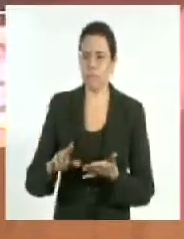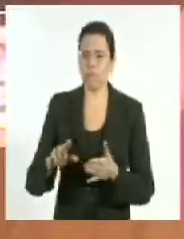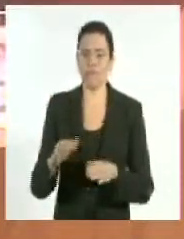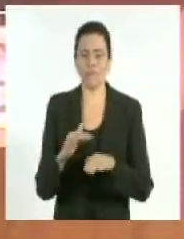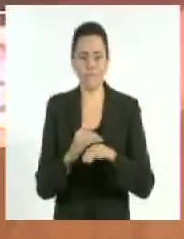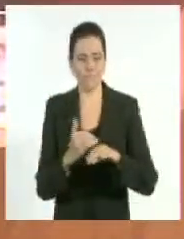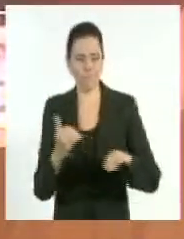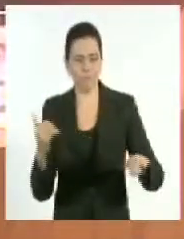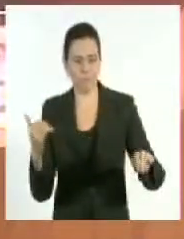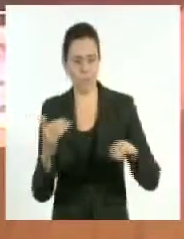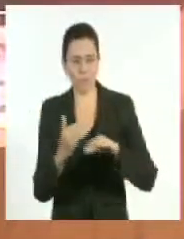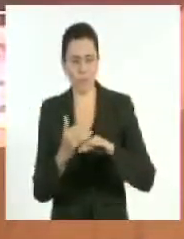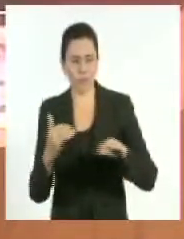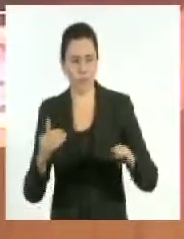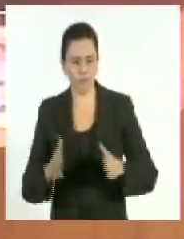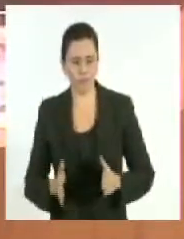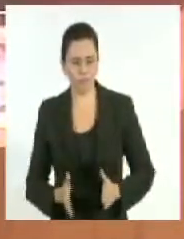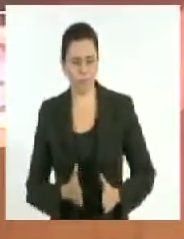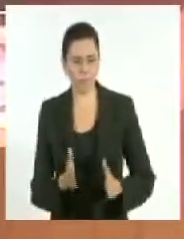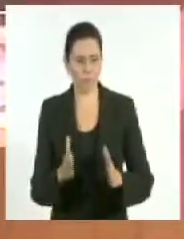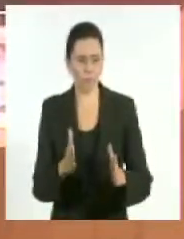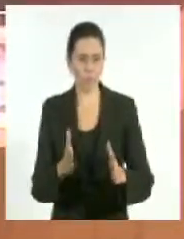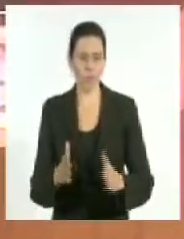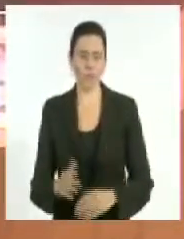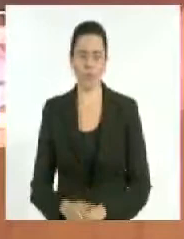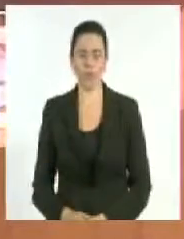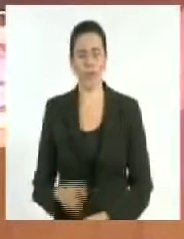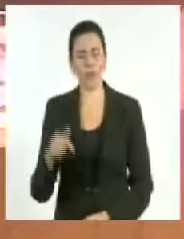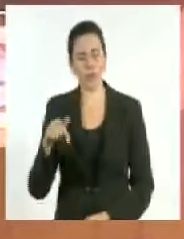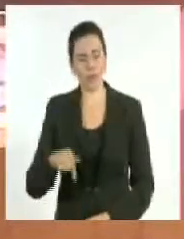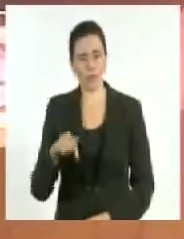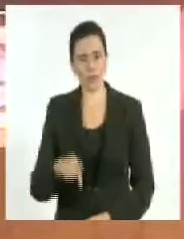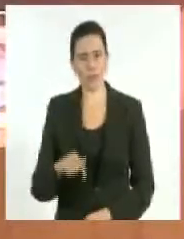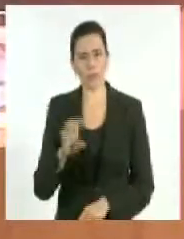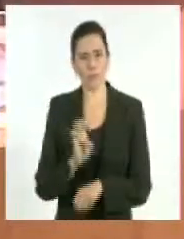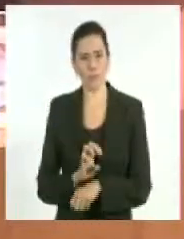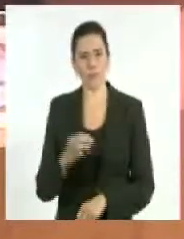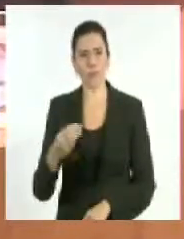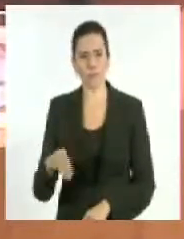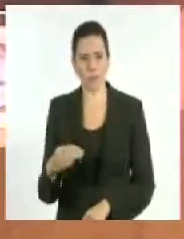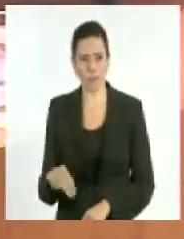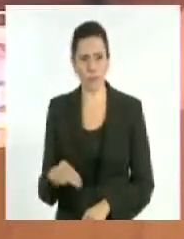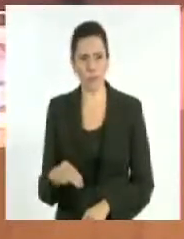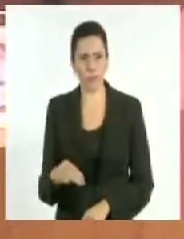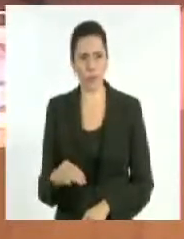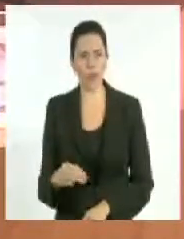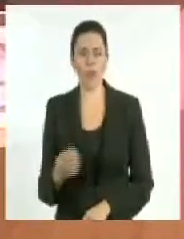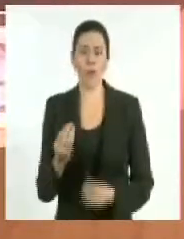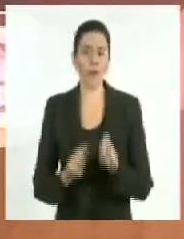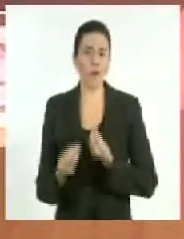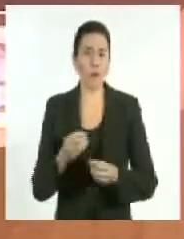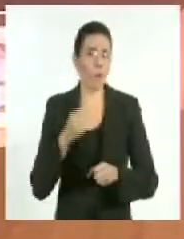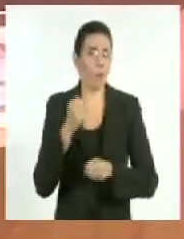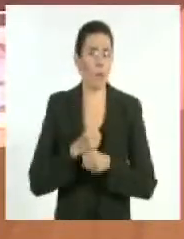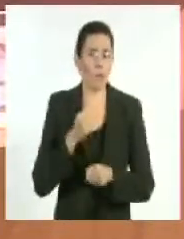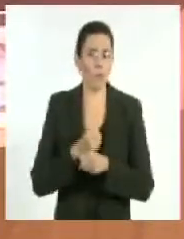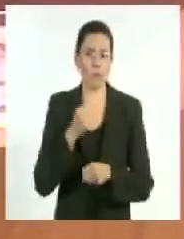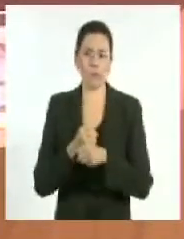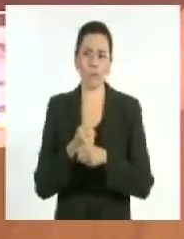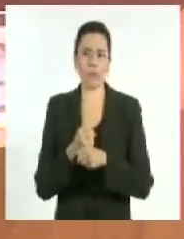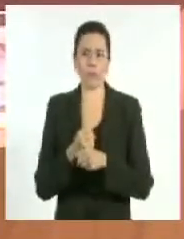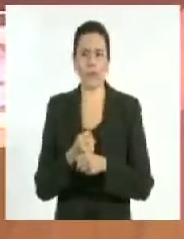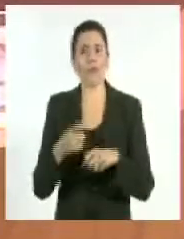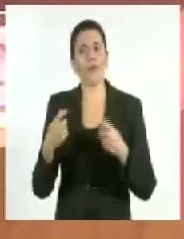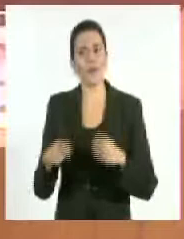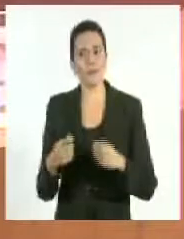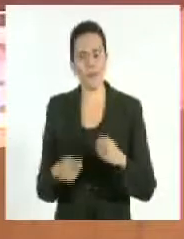trabalho, uma luta muito grande para serem compensados com os impactos que esses empreendimentos causam no nosso estado. São